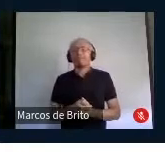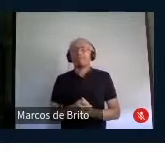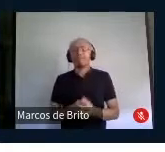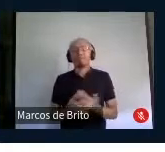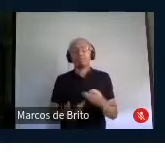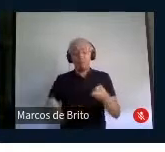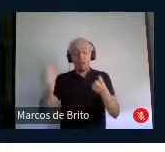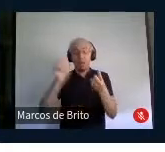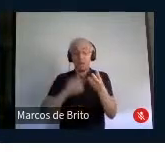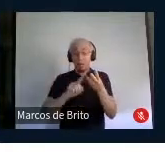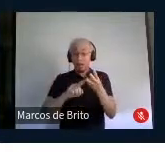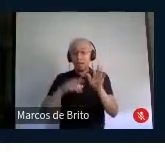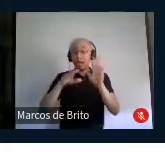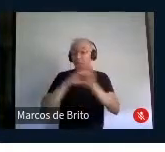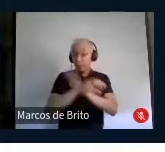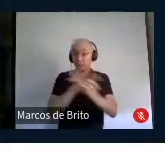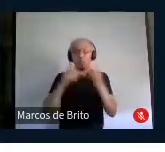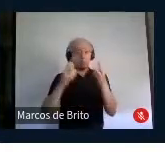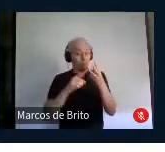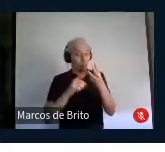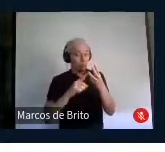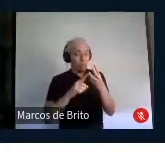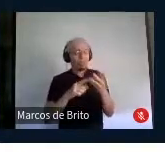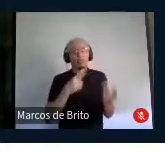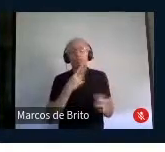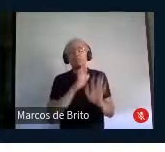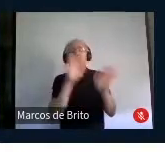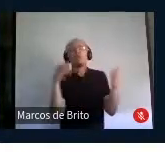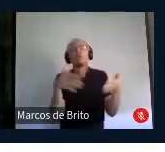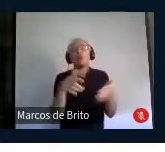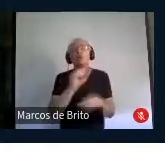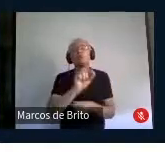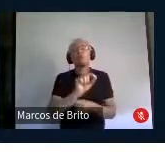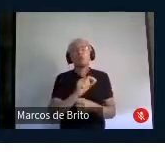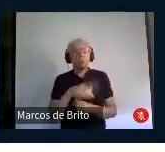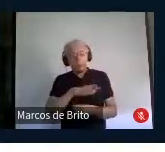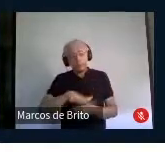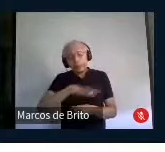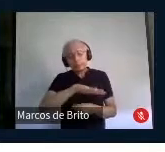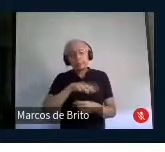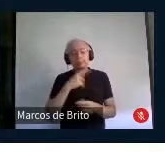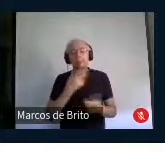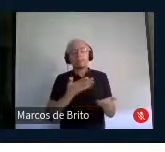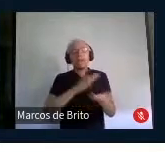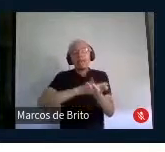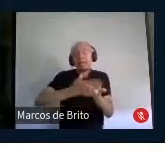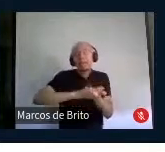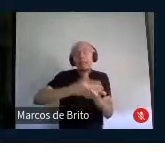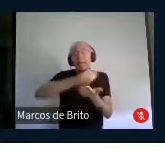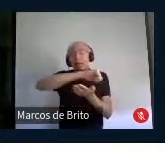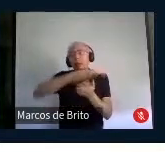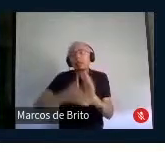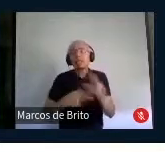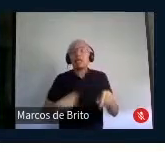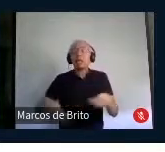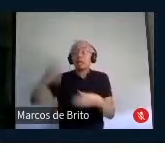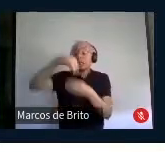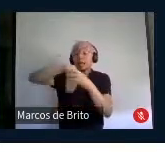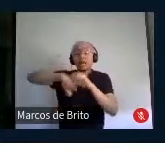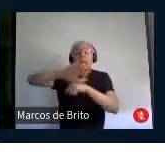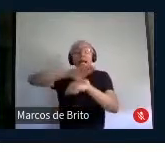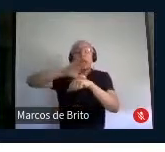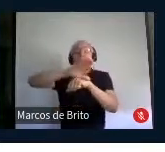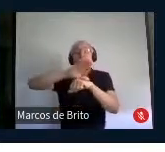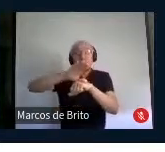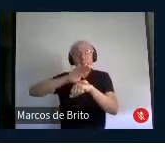No terceiro capítulo, a gente aborda a formação dos intérpretes educacionais e os centros de apoio ao surdo. Esse